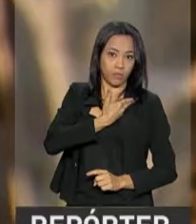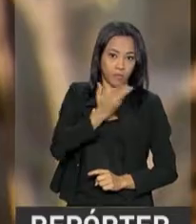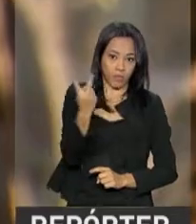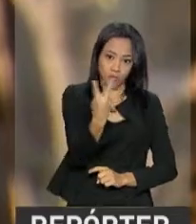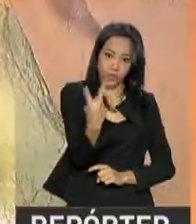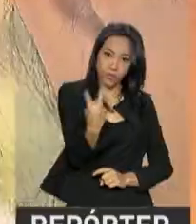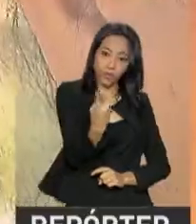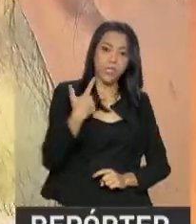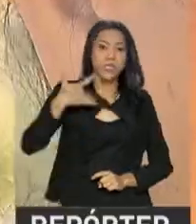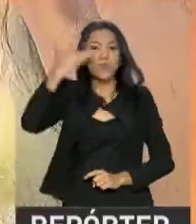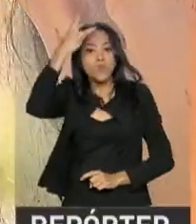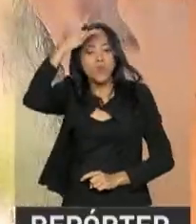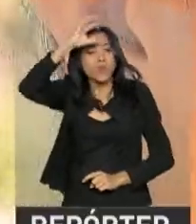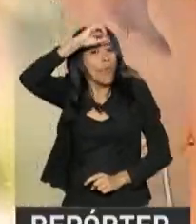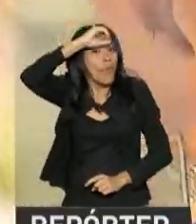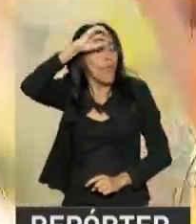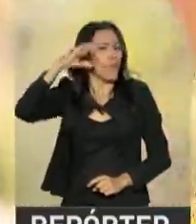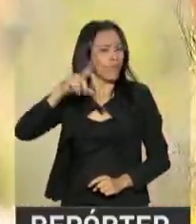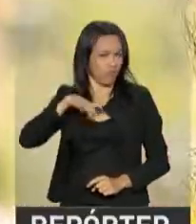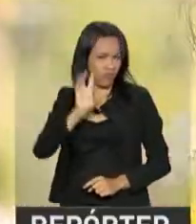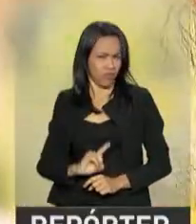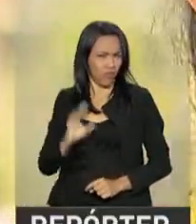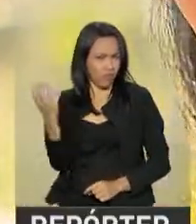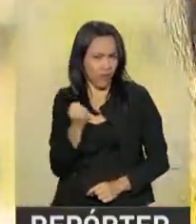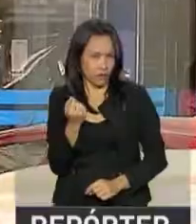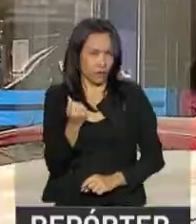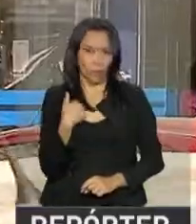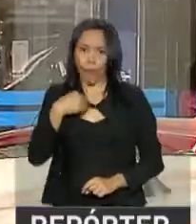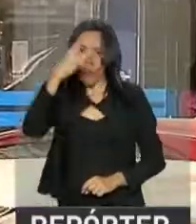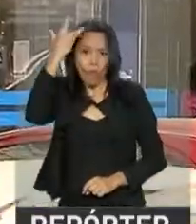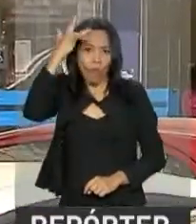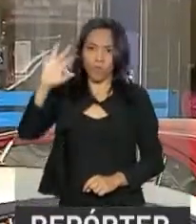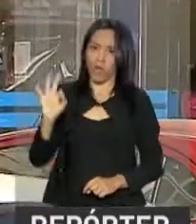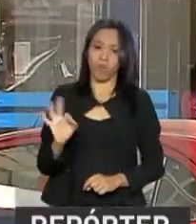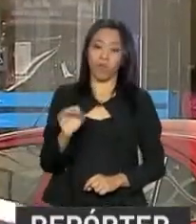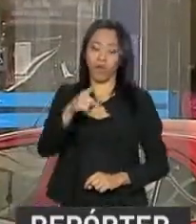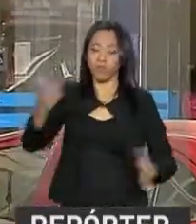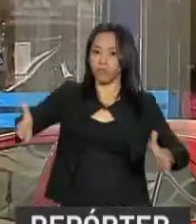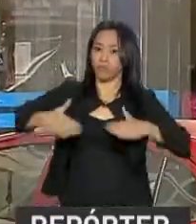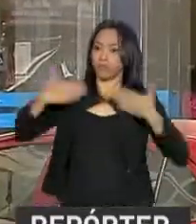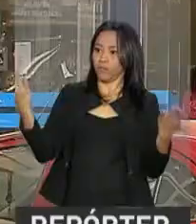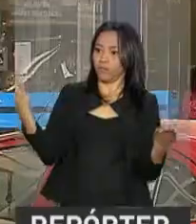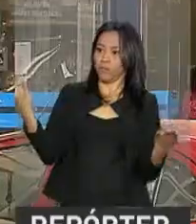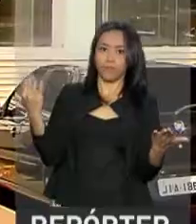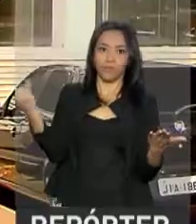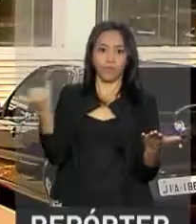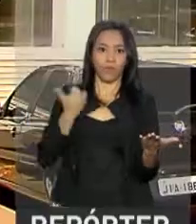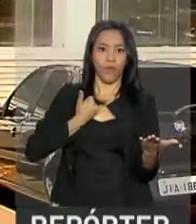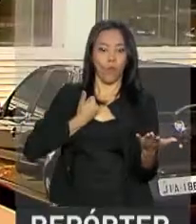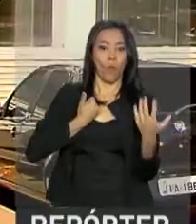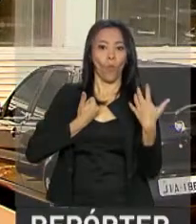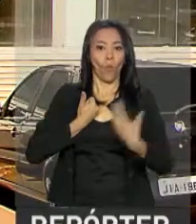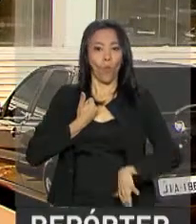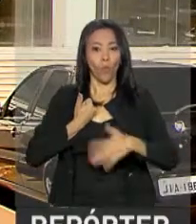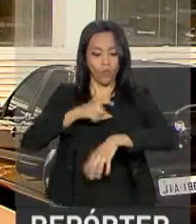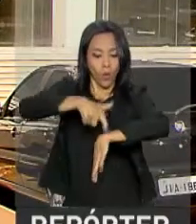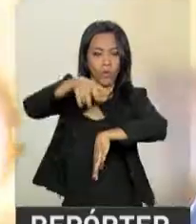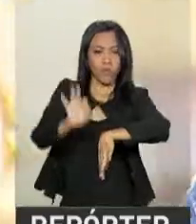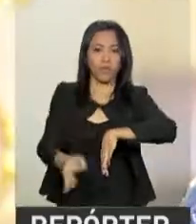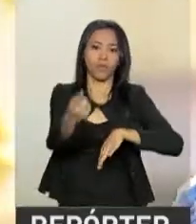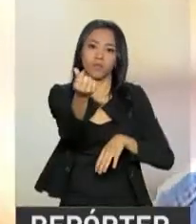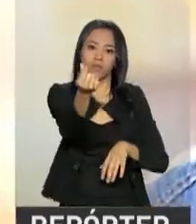não sabiam quem tinha direito ao saque a notícia foi uma surpresa e o dinheiro chegou na hora certa